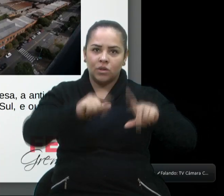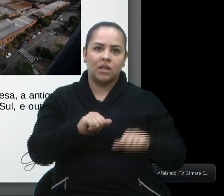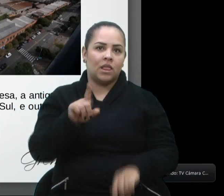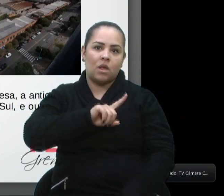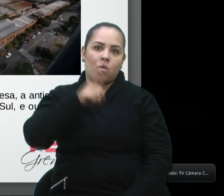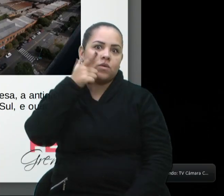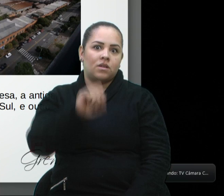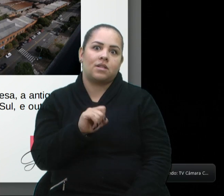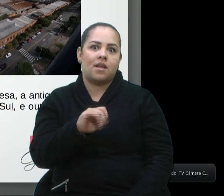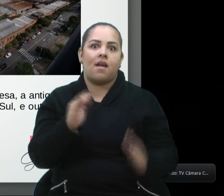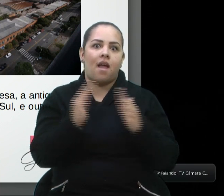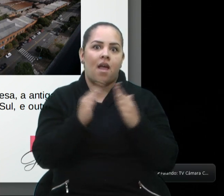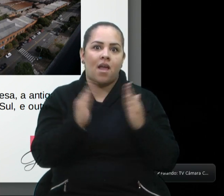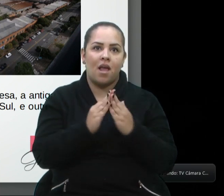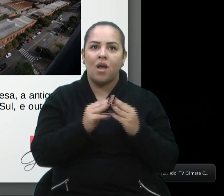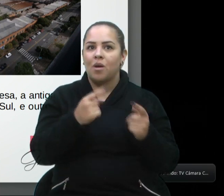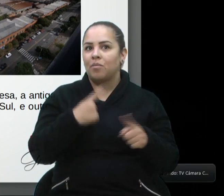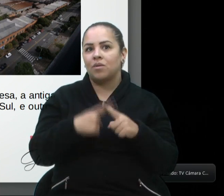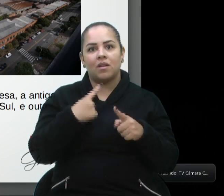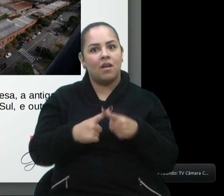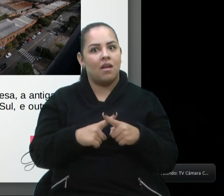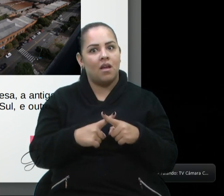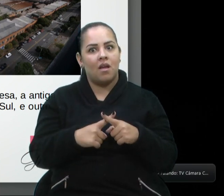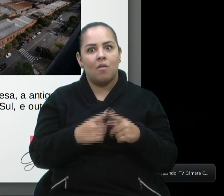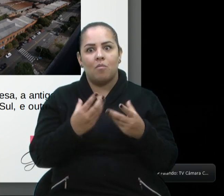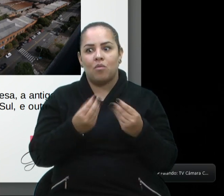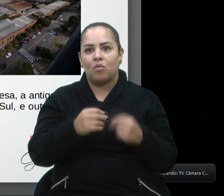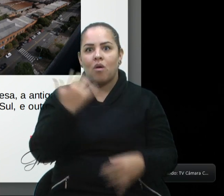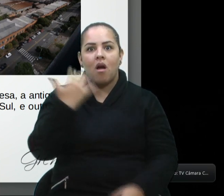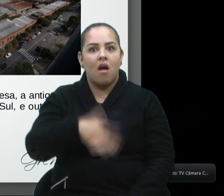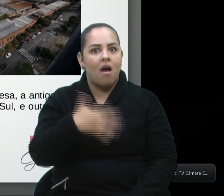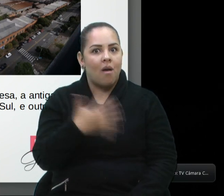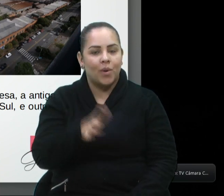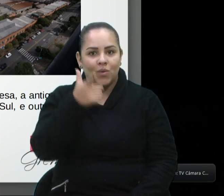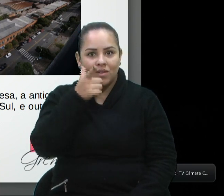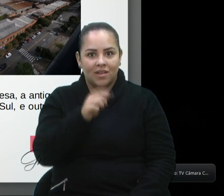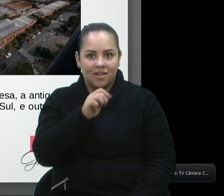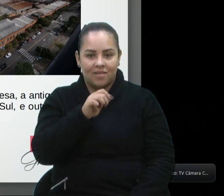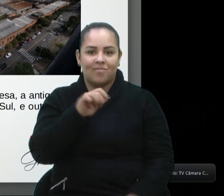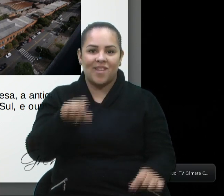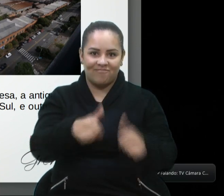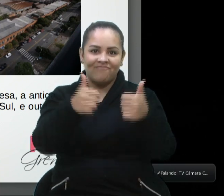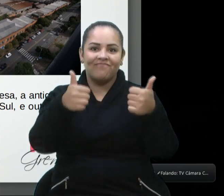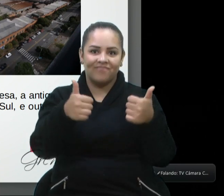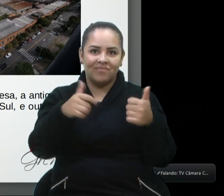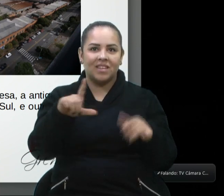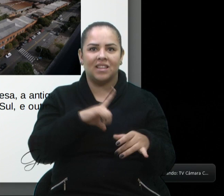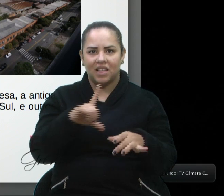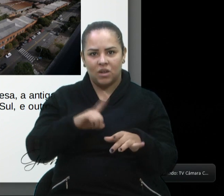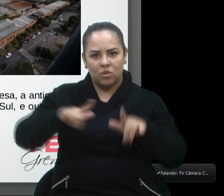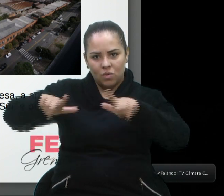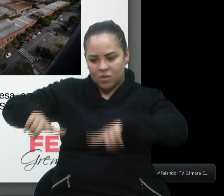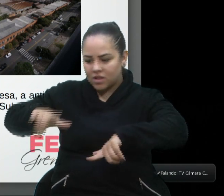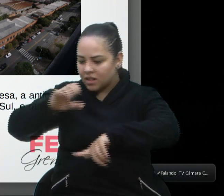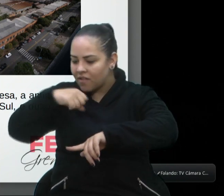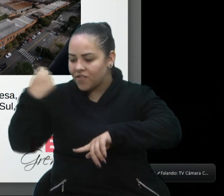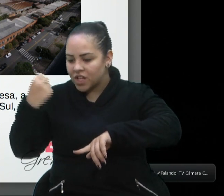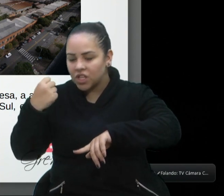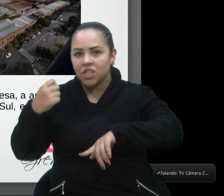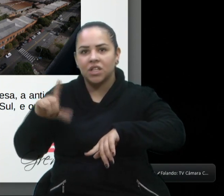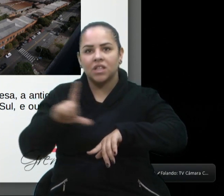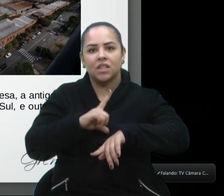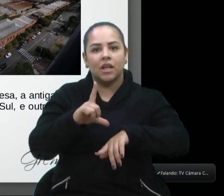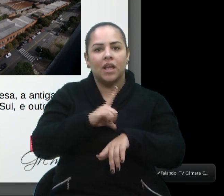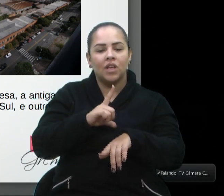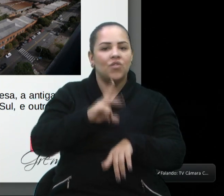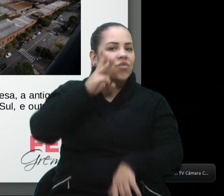que o custo de recuperação da casa é muito maior. É muito maior. Tem uma cervejaria, tem uma vinícola, tem uma